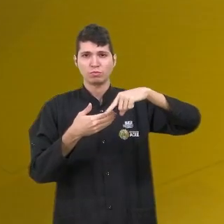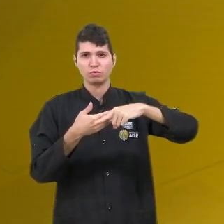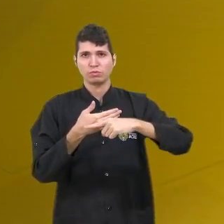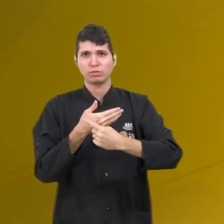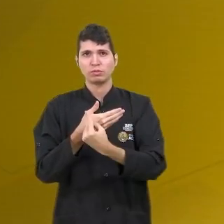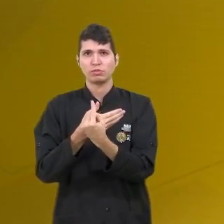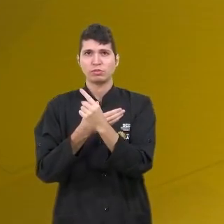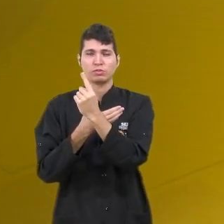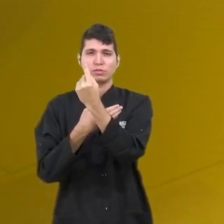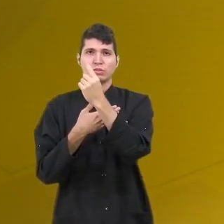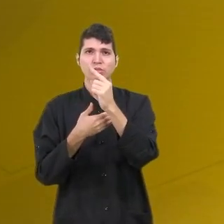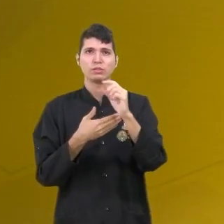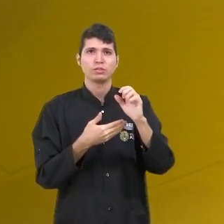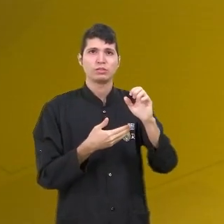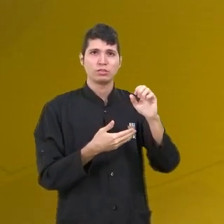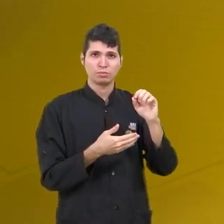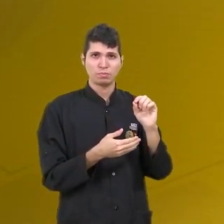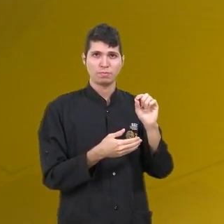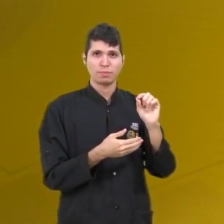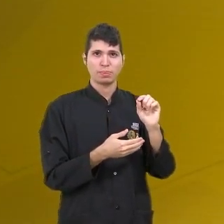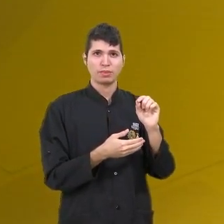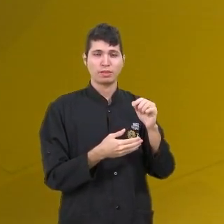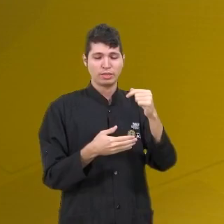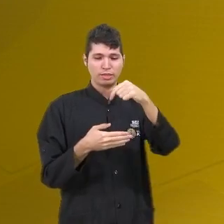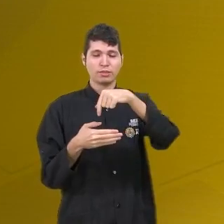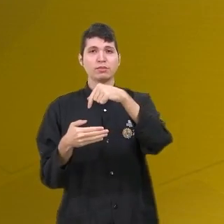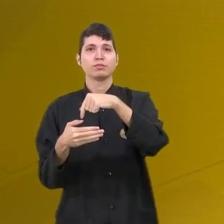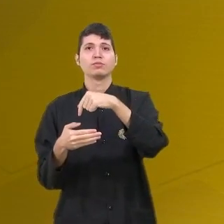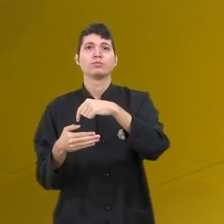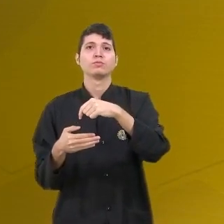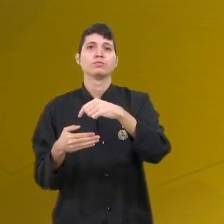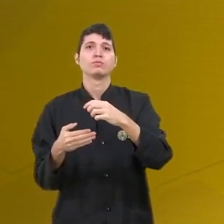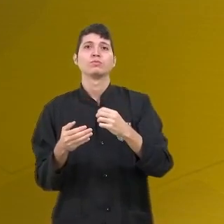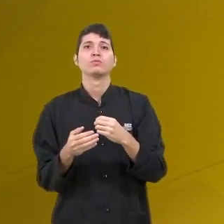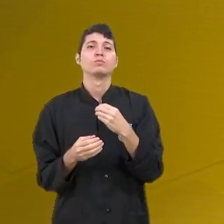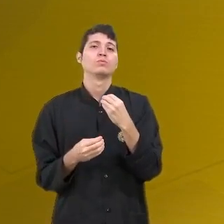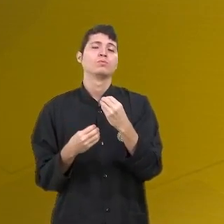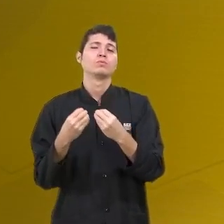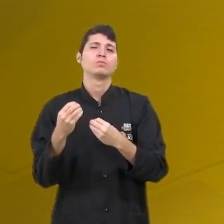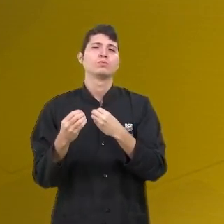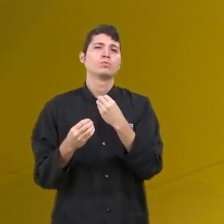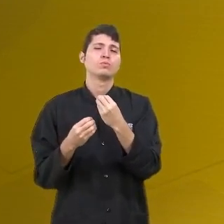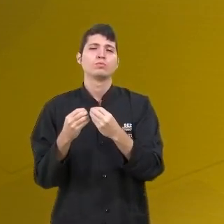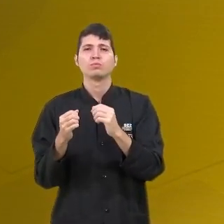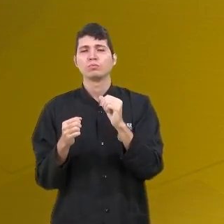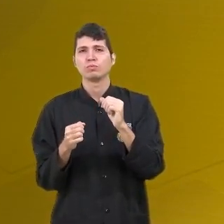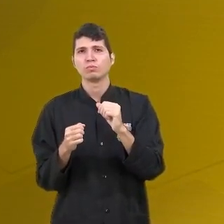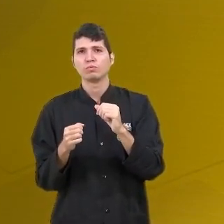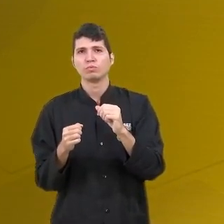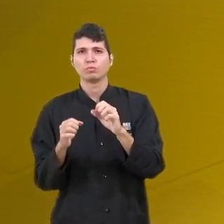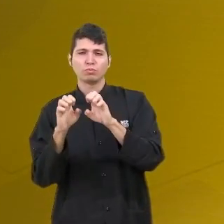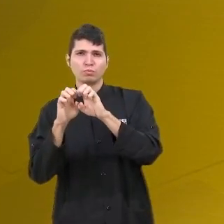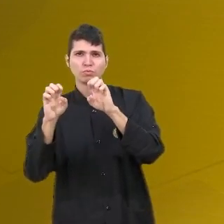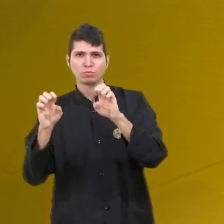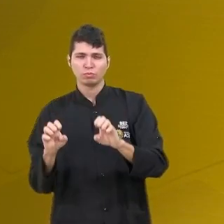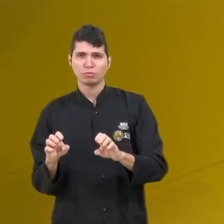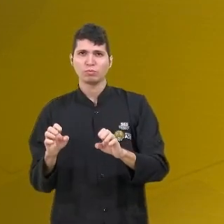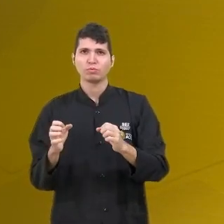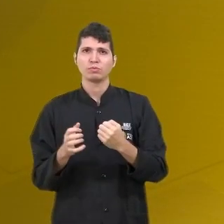E aí, na forma gametofítica, o principal, ou a geração